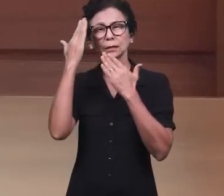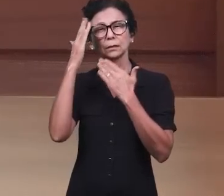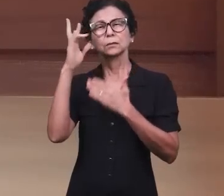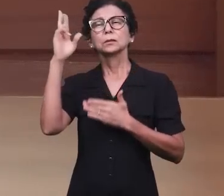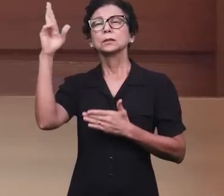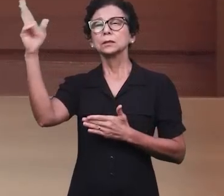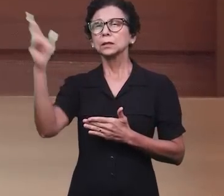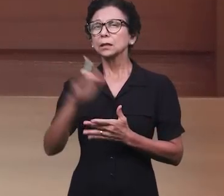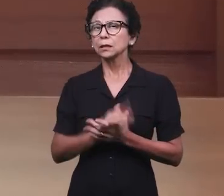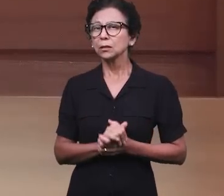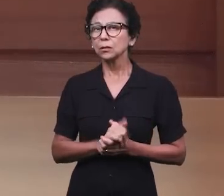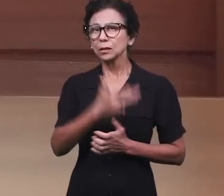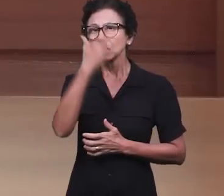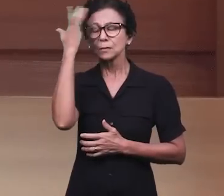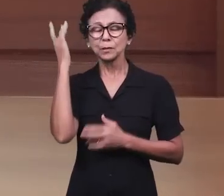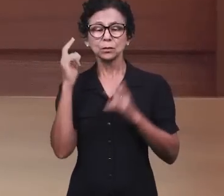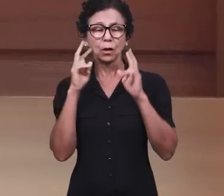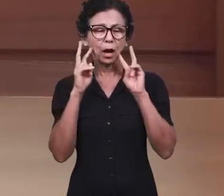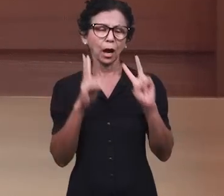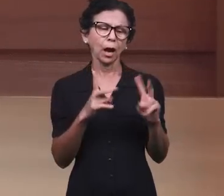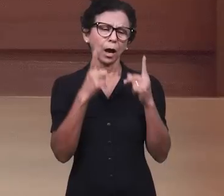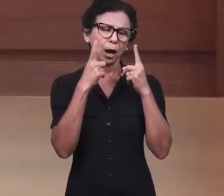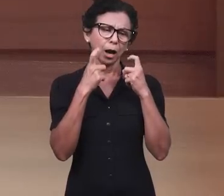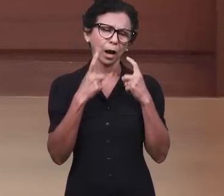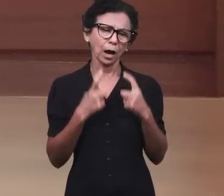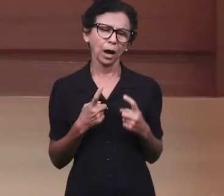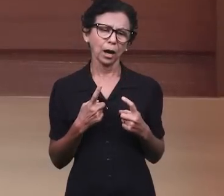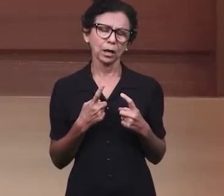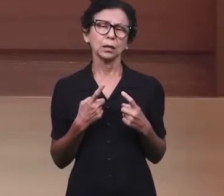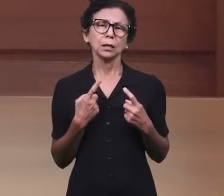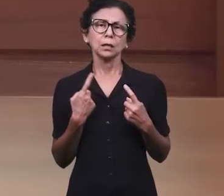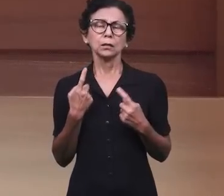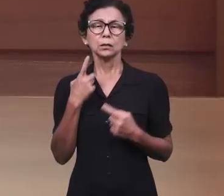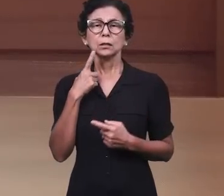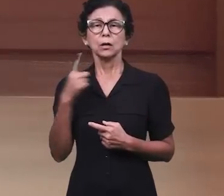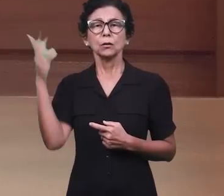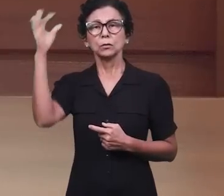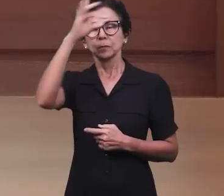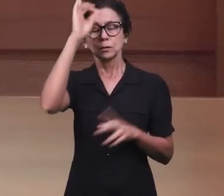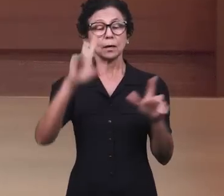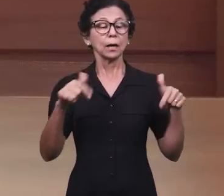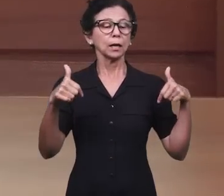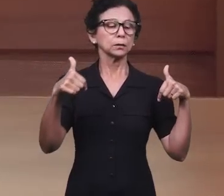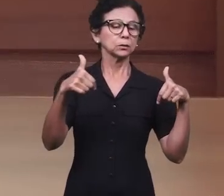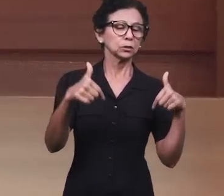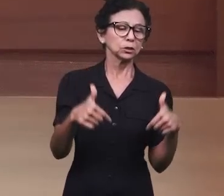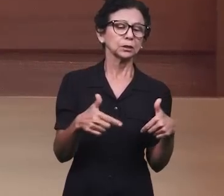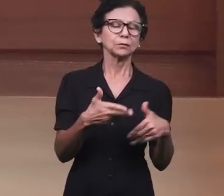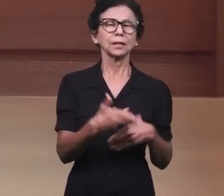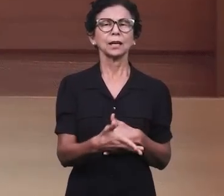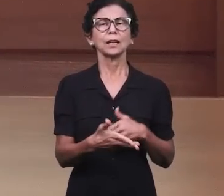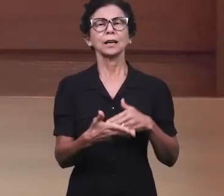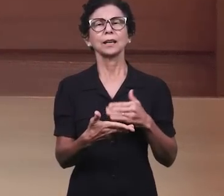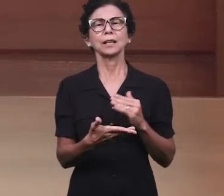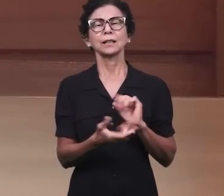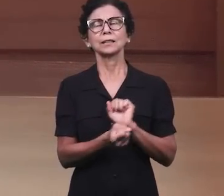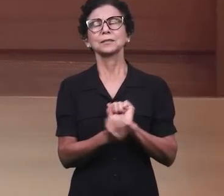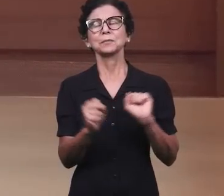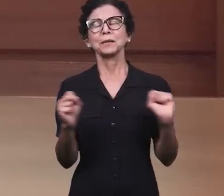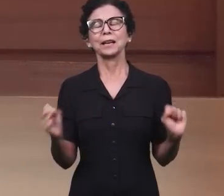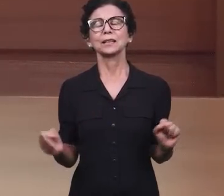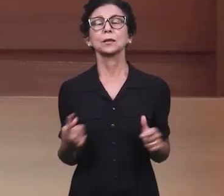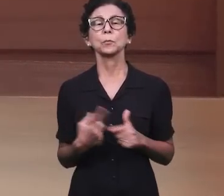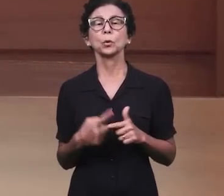Quantos quebrantamentos acontecem, a espontaneidade, a operação do Espírito Santo na vida de uma criança fazendo aquilo. Por